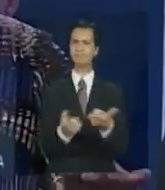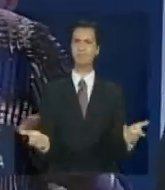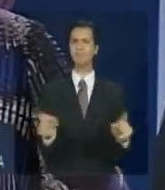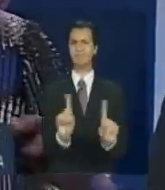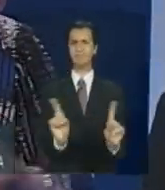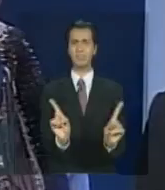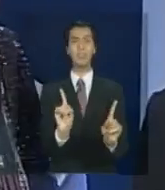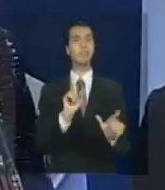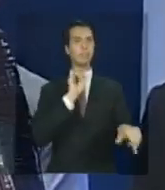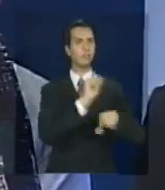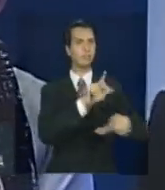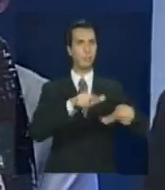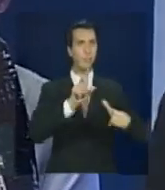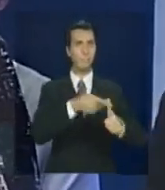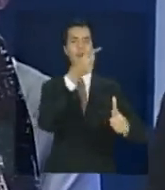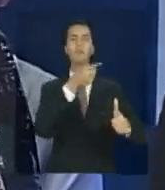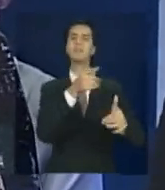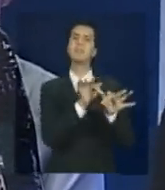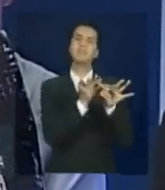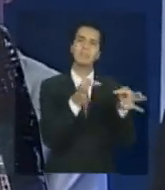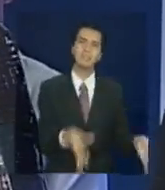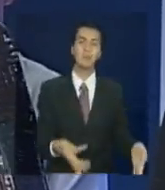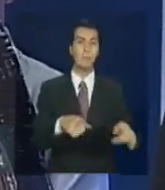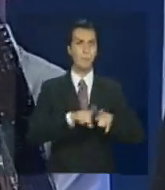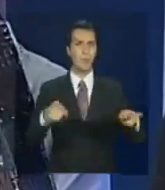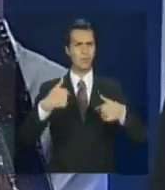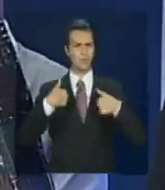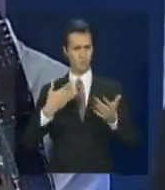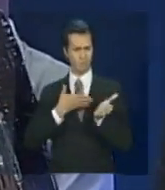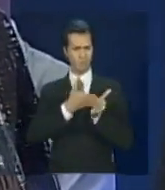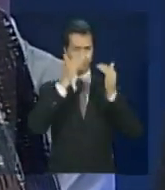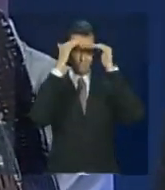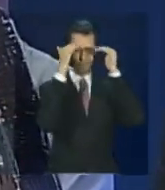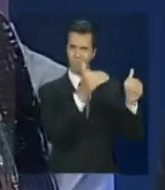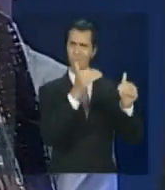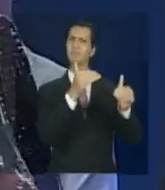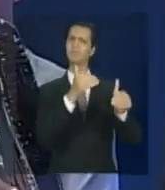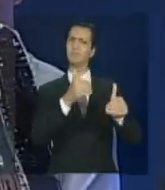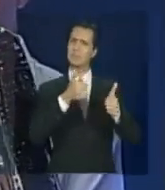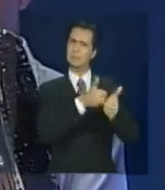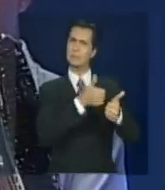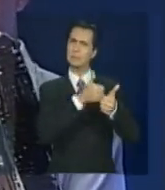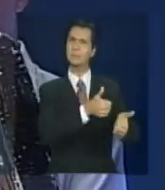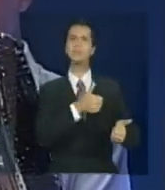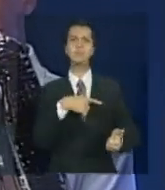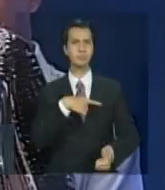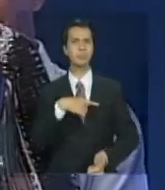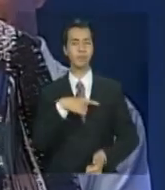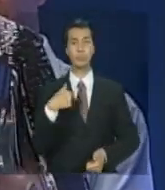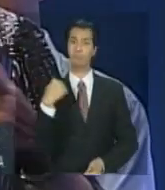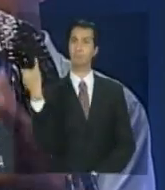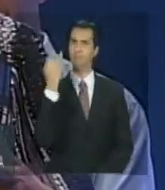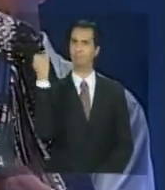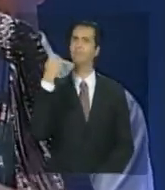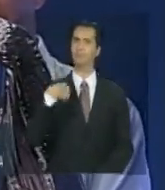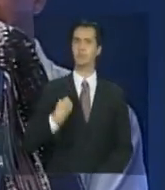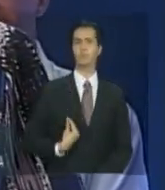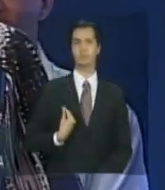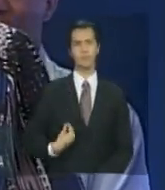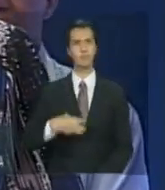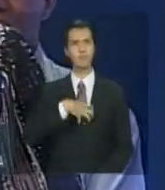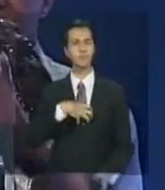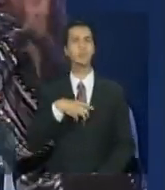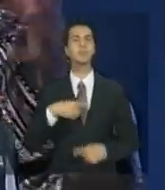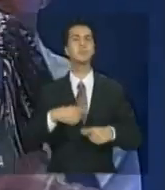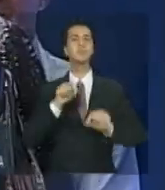bem simplesinho, e eu dava uma imensa importância a ele. E foi muito importante na minha vida, eu tenho certeza que